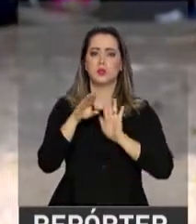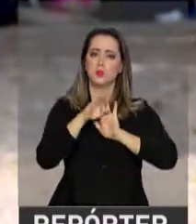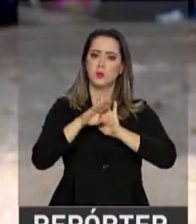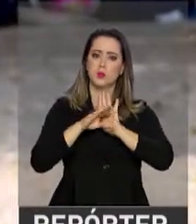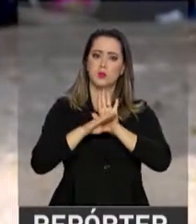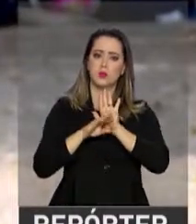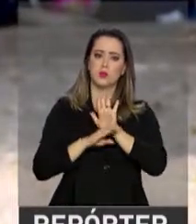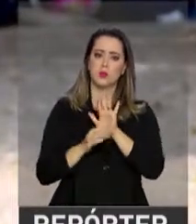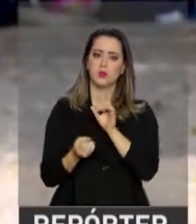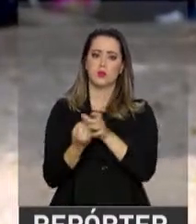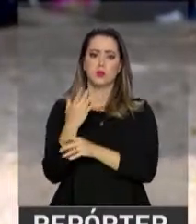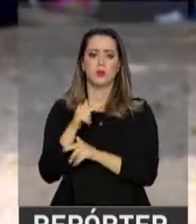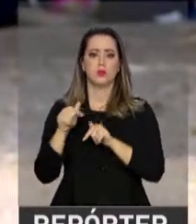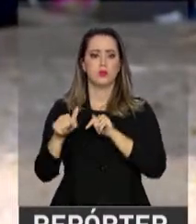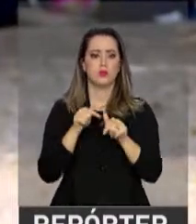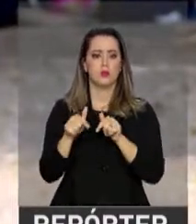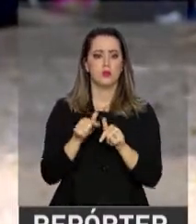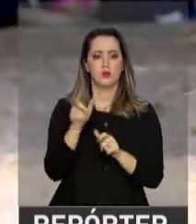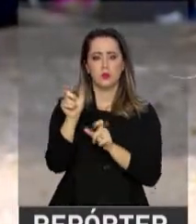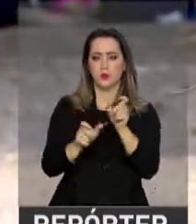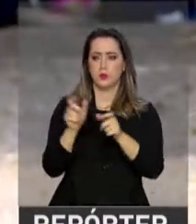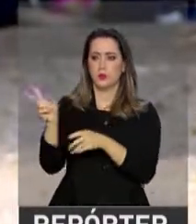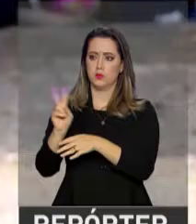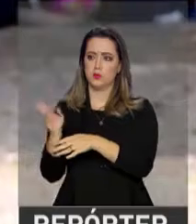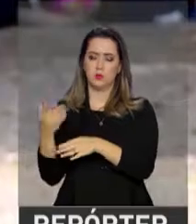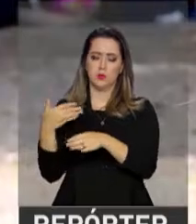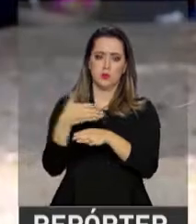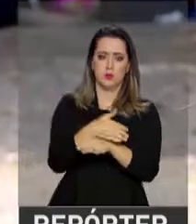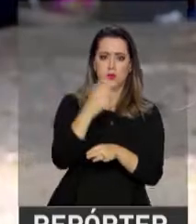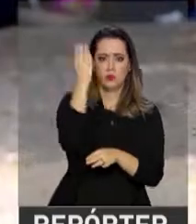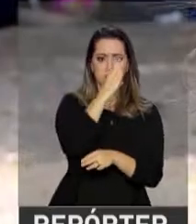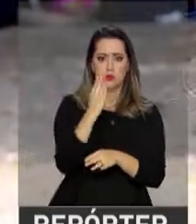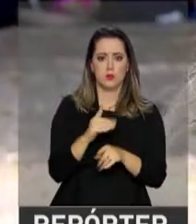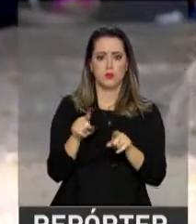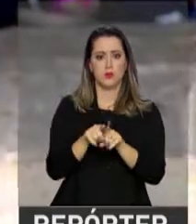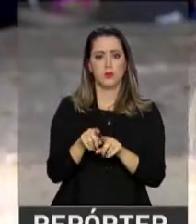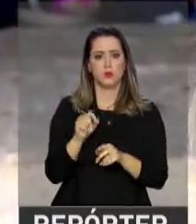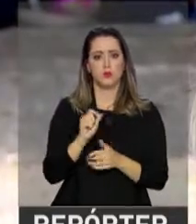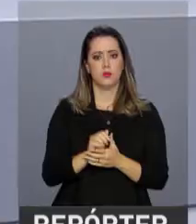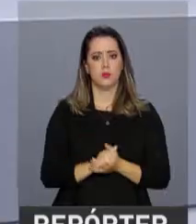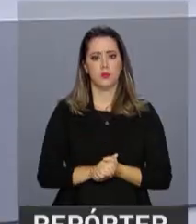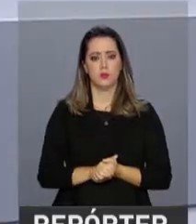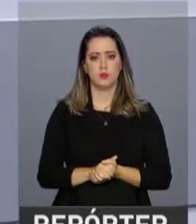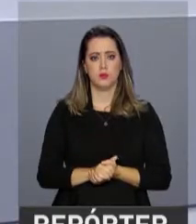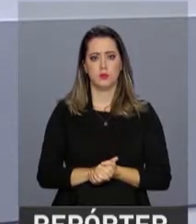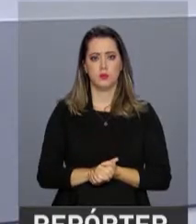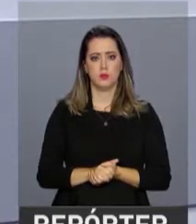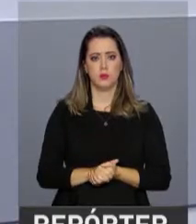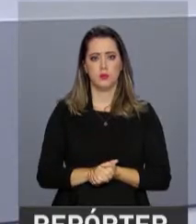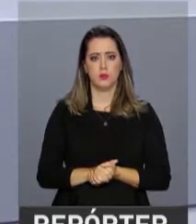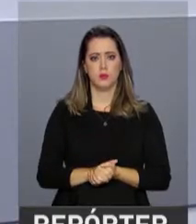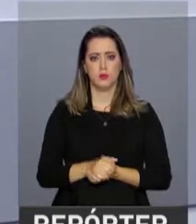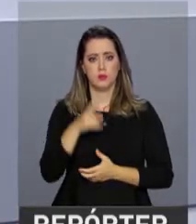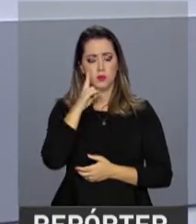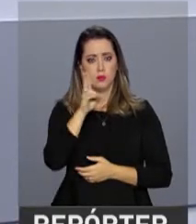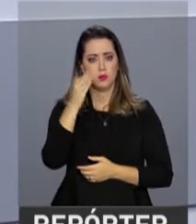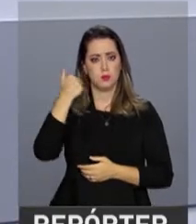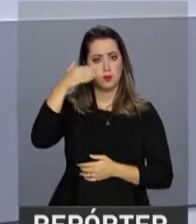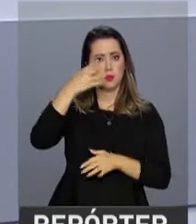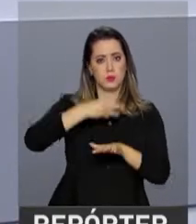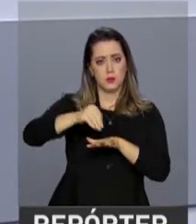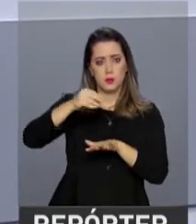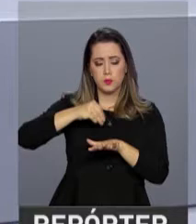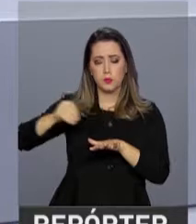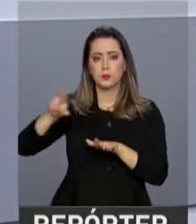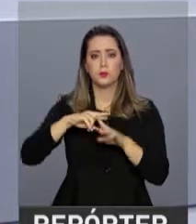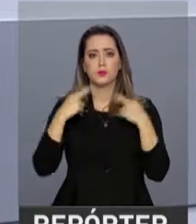projeto para criar vagas de emprego para esses venezuelanos que entraram no país por Roraima. E você acompanha mais informações sobre